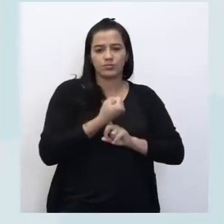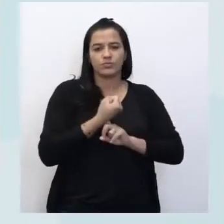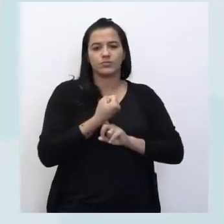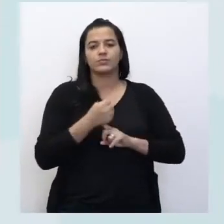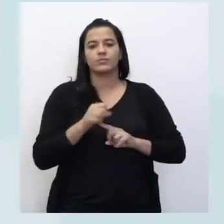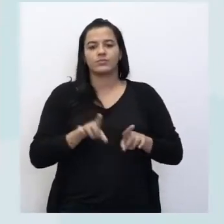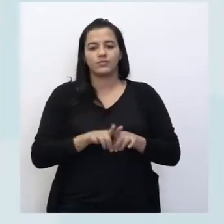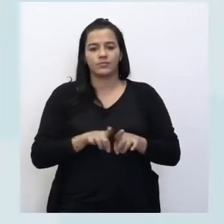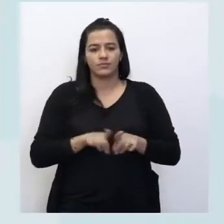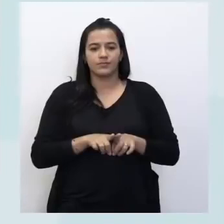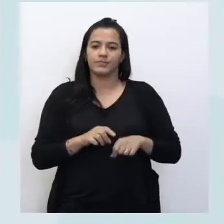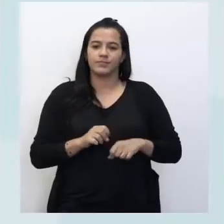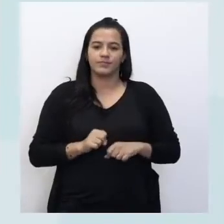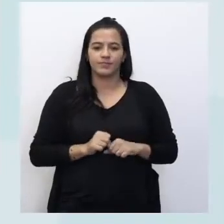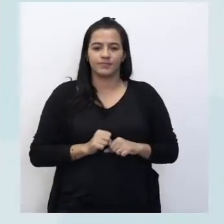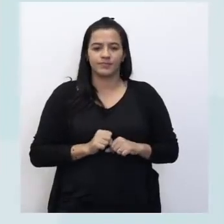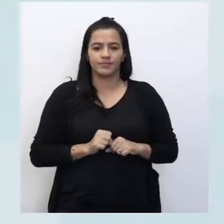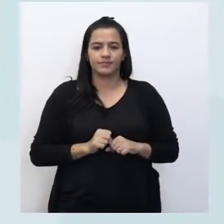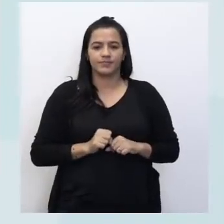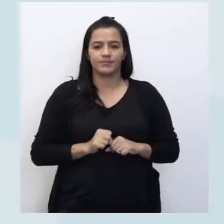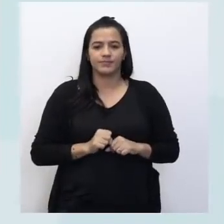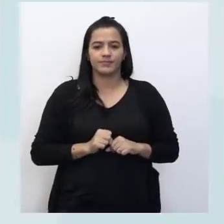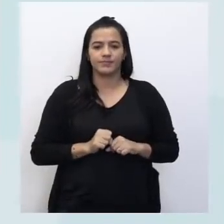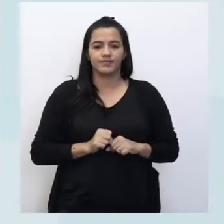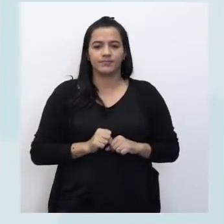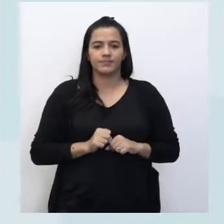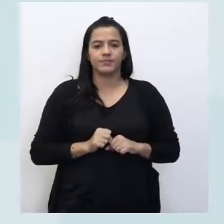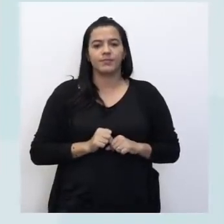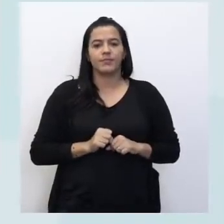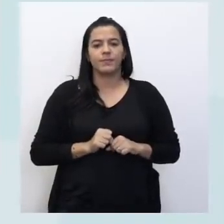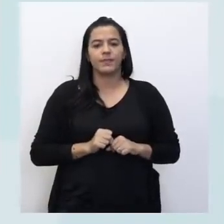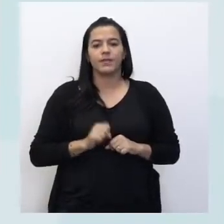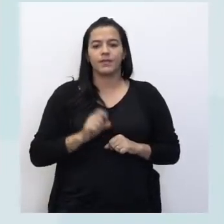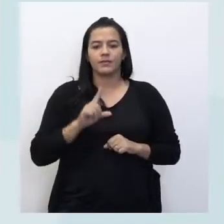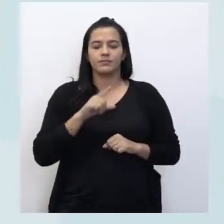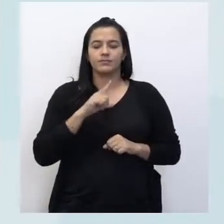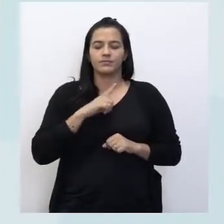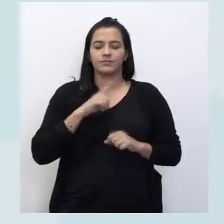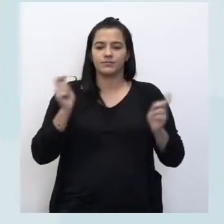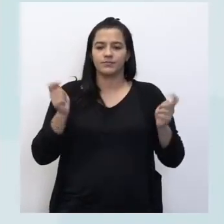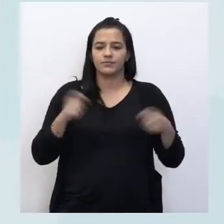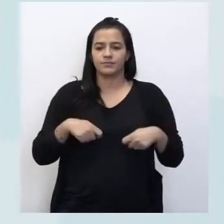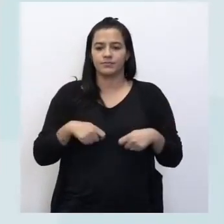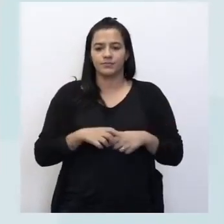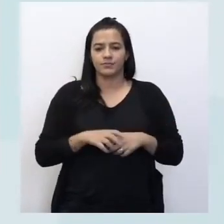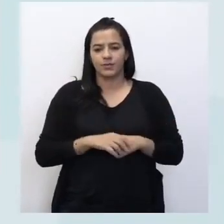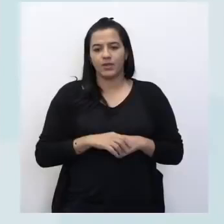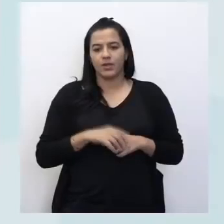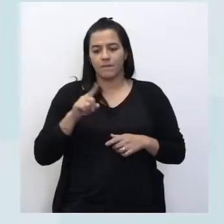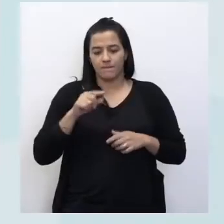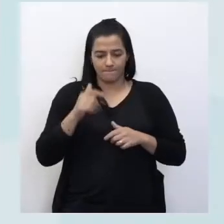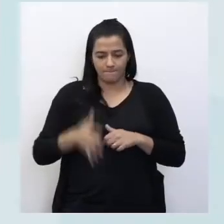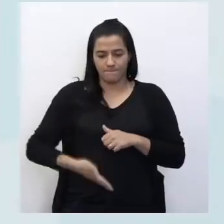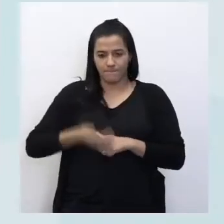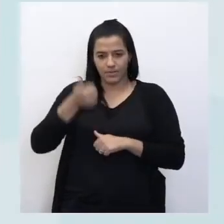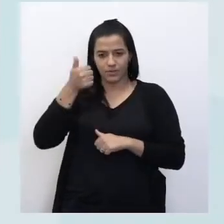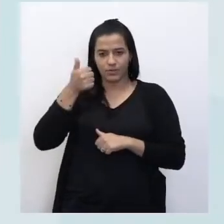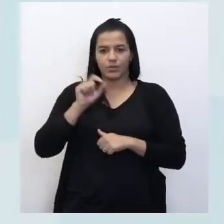para controlar aí na perspectiva do Galton, e que podem melhorar